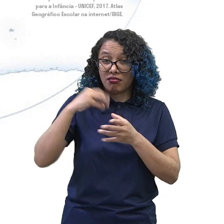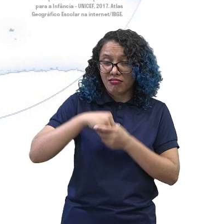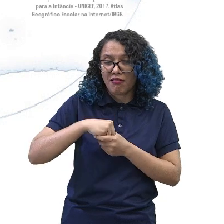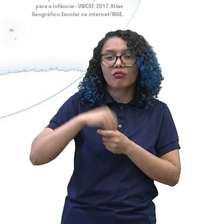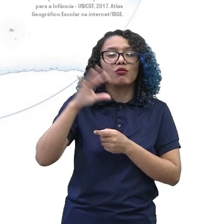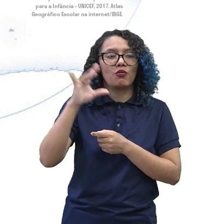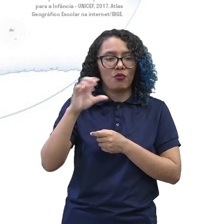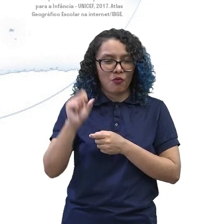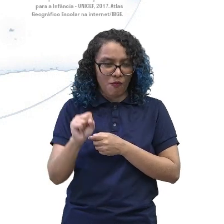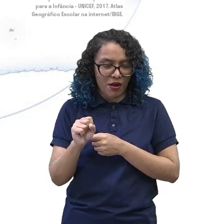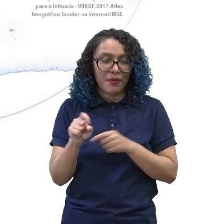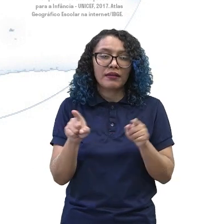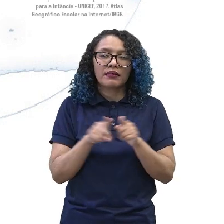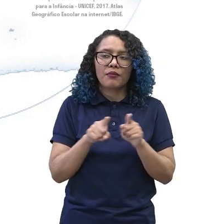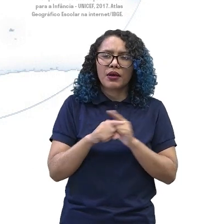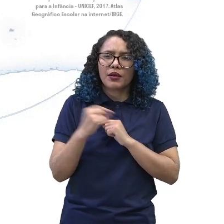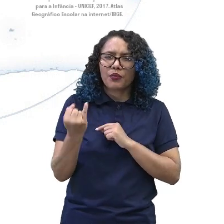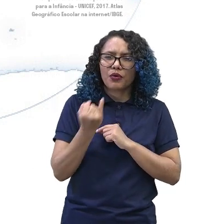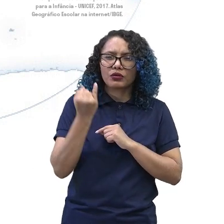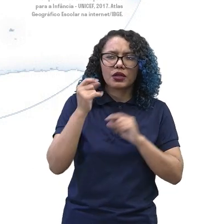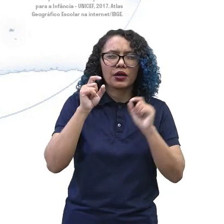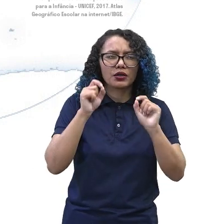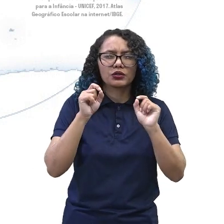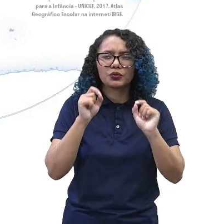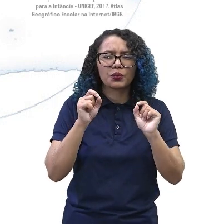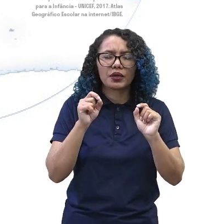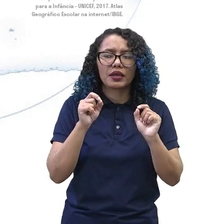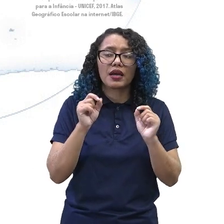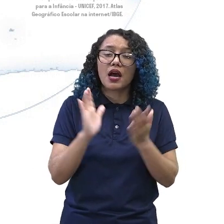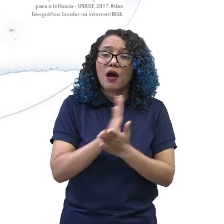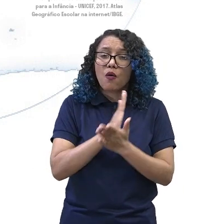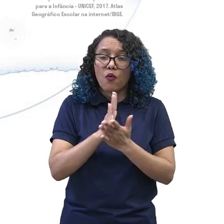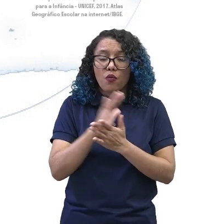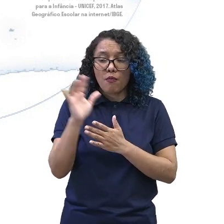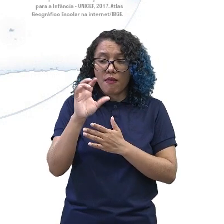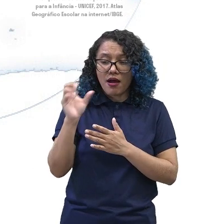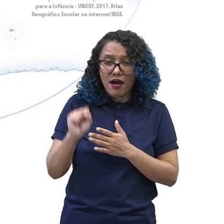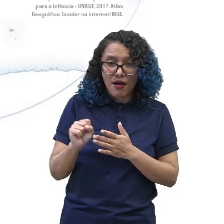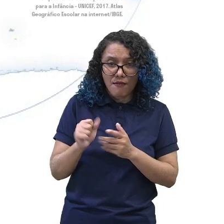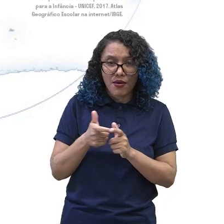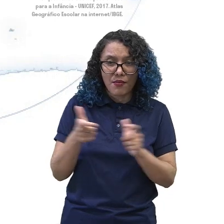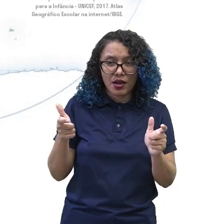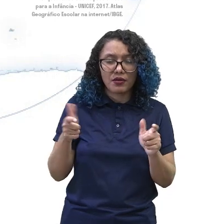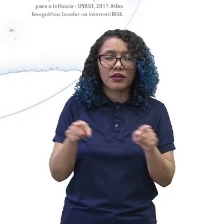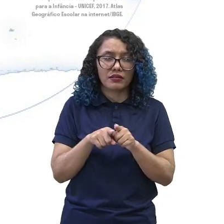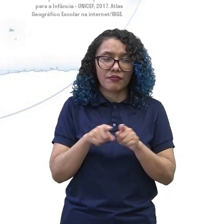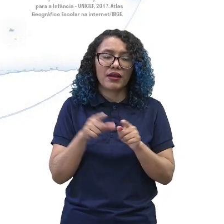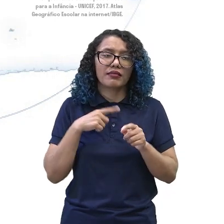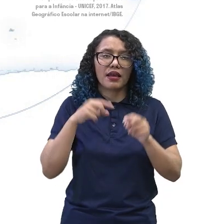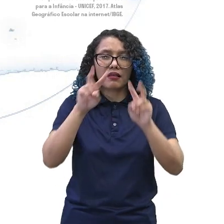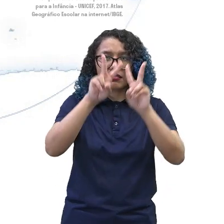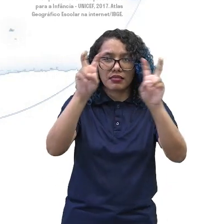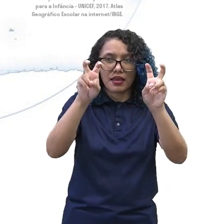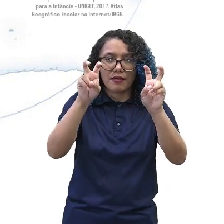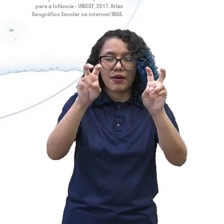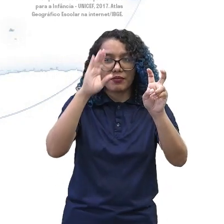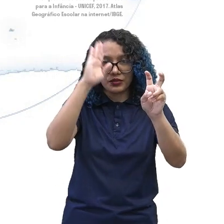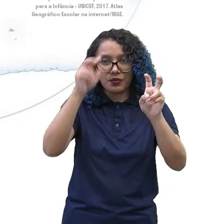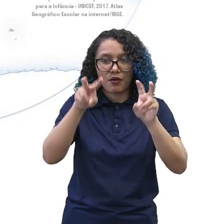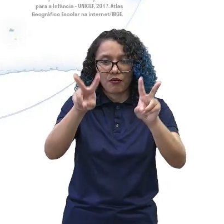mapa. Importante destacar, muitos mapas podem apresentar também subtítulos. Por